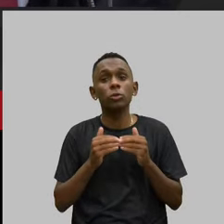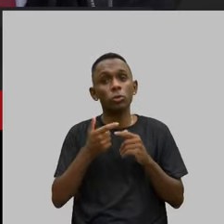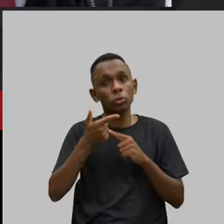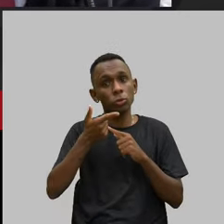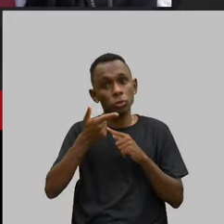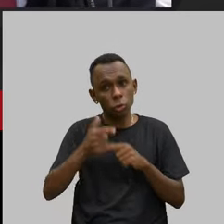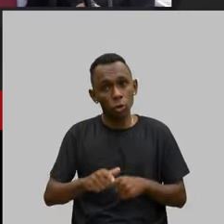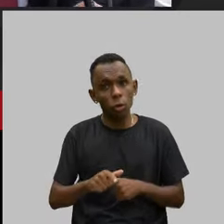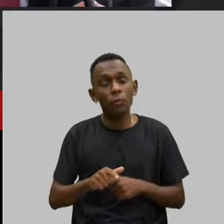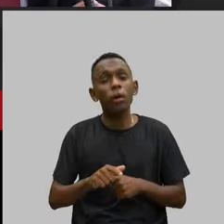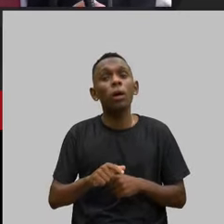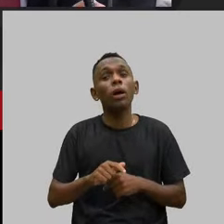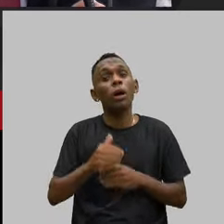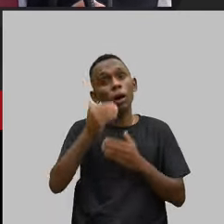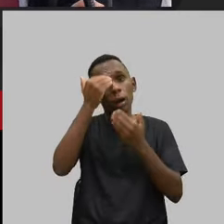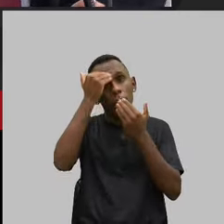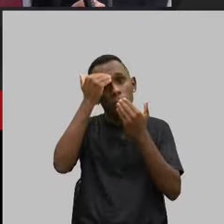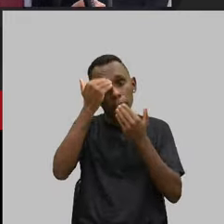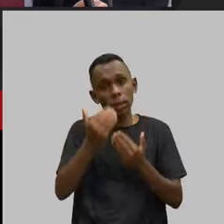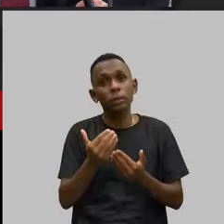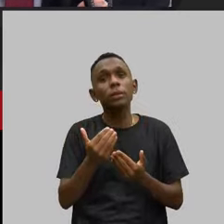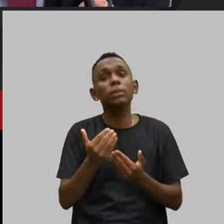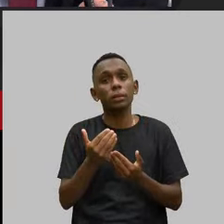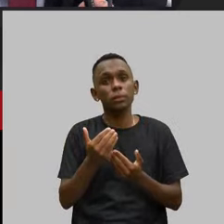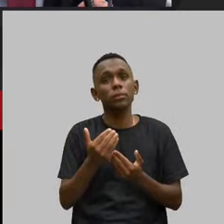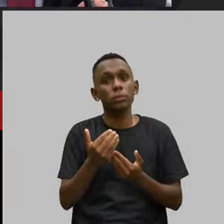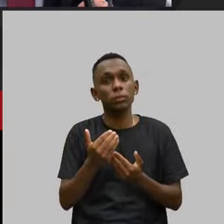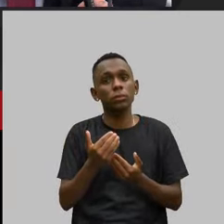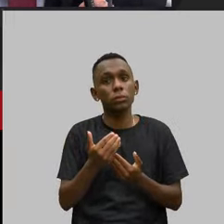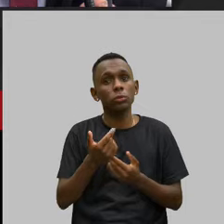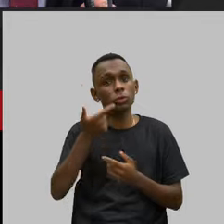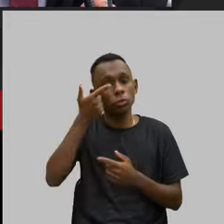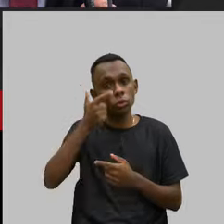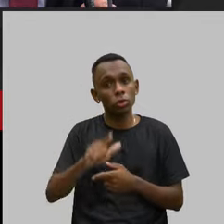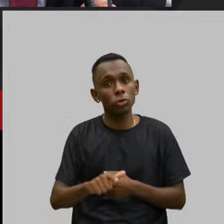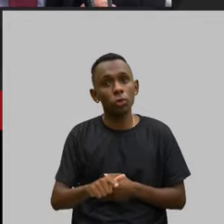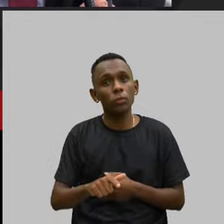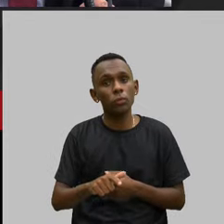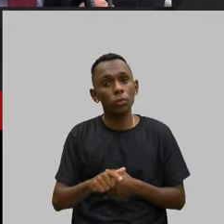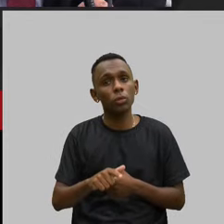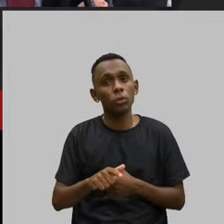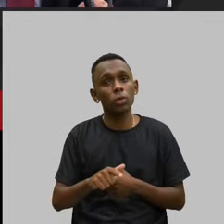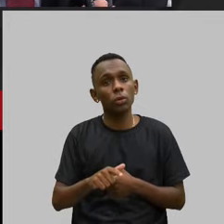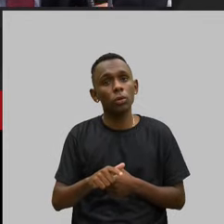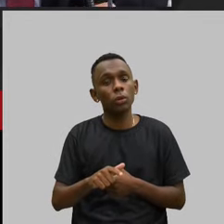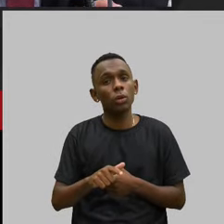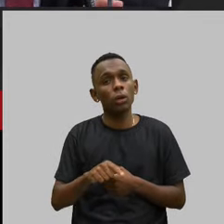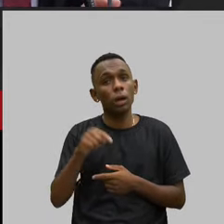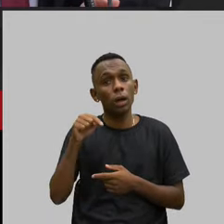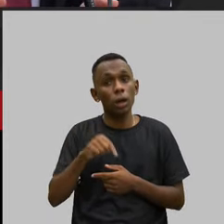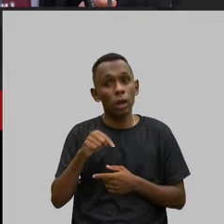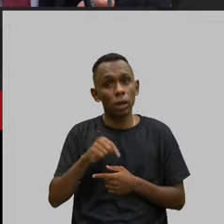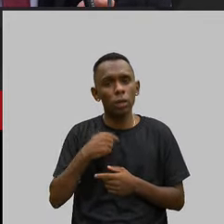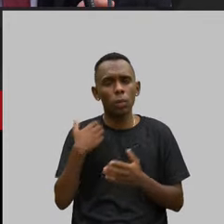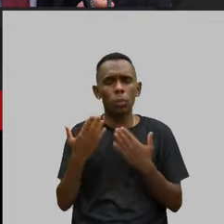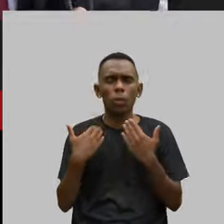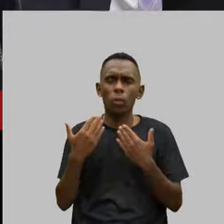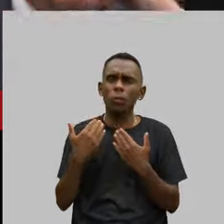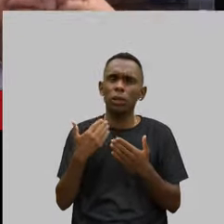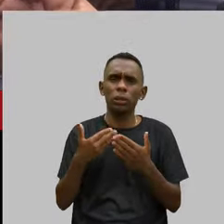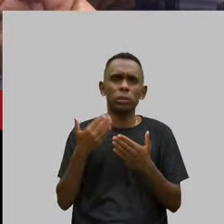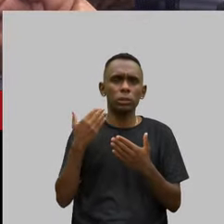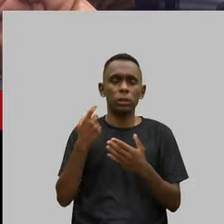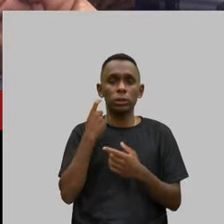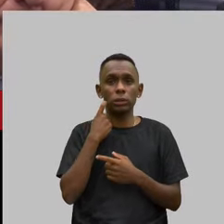essas questões agradecê-las pela eh reinstalação e aí digo aqui Beatriz nós tivemos uma conversa acho que na sexta-feira ou